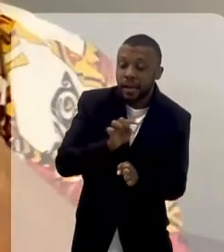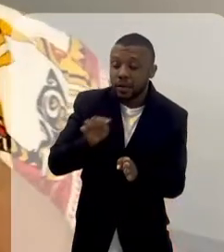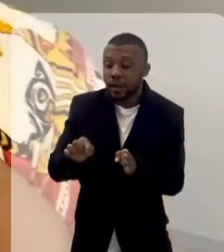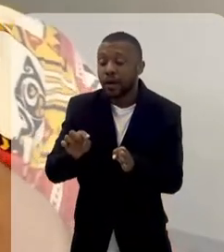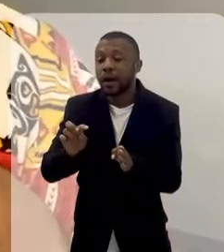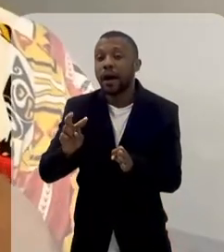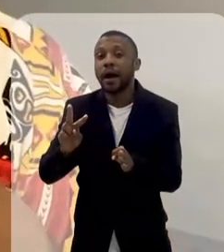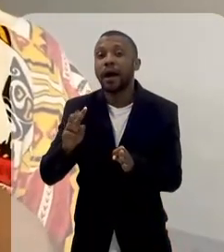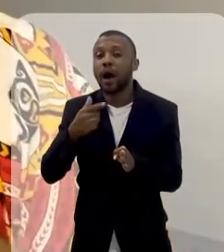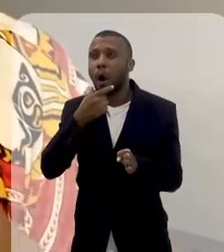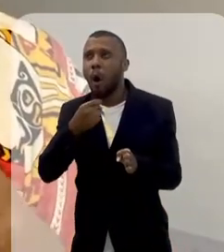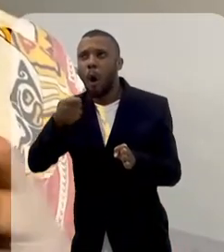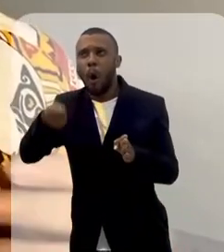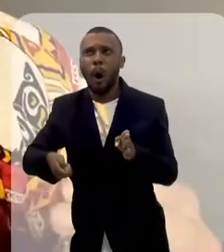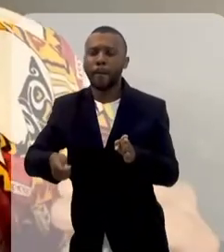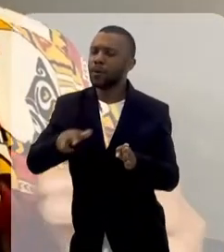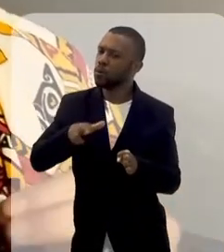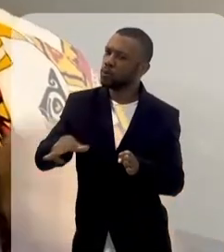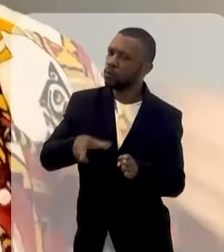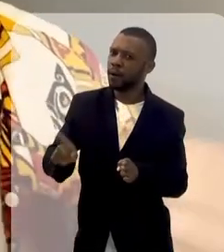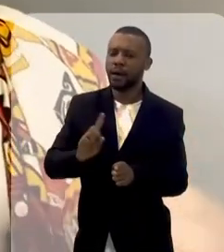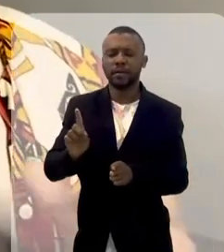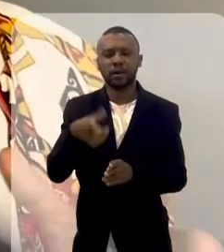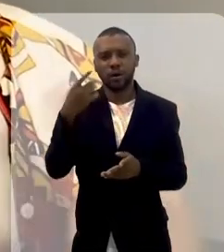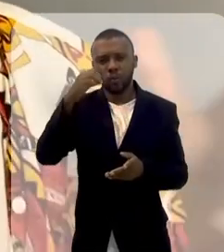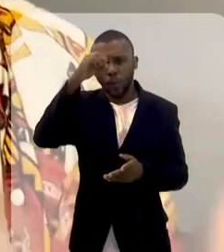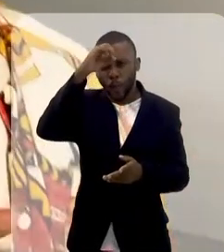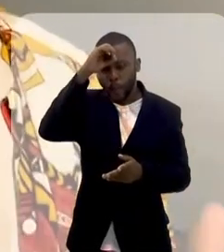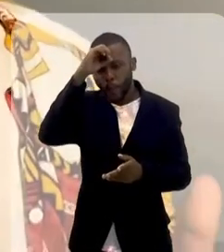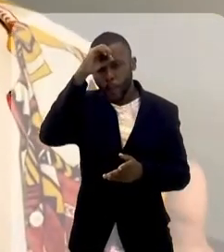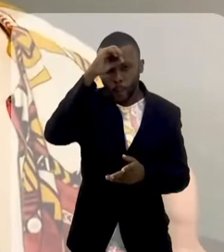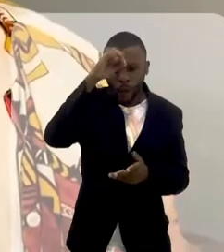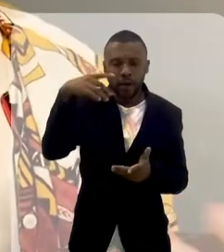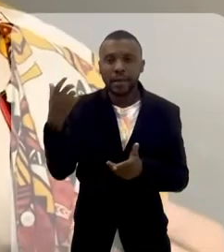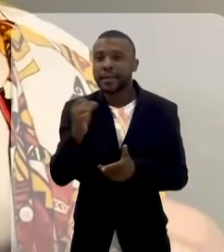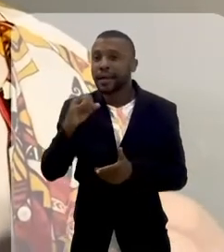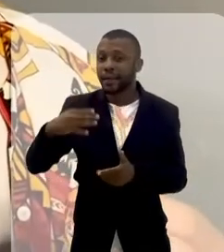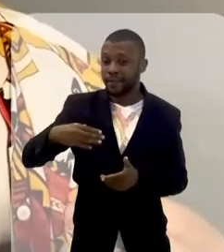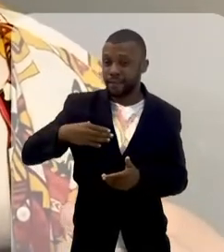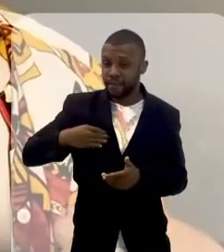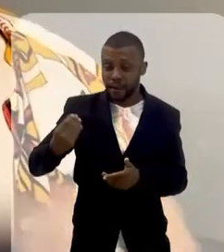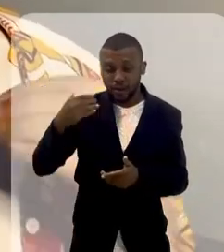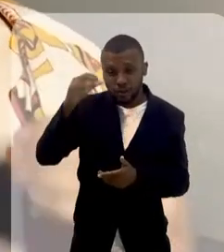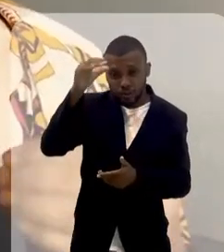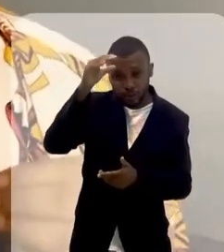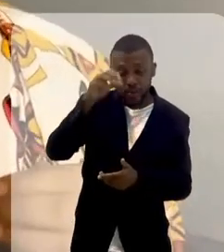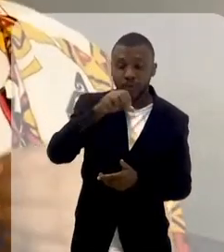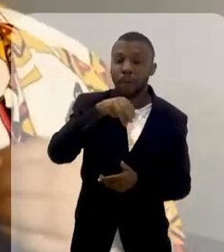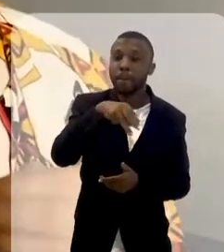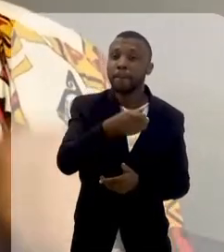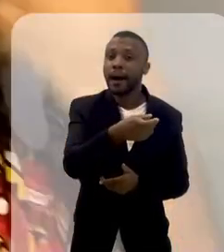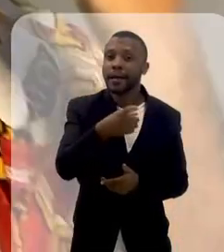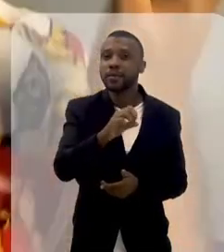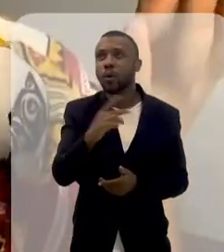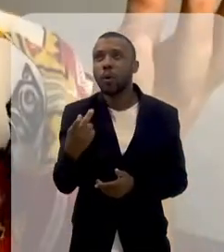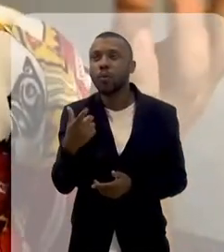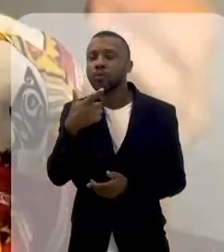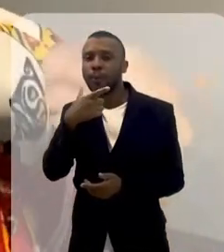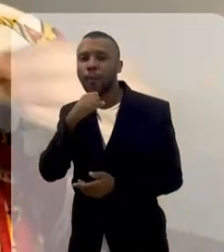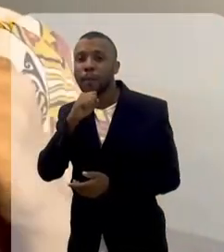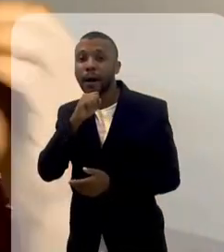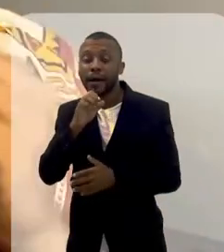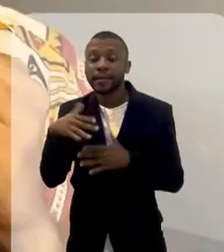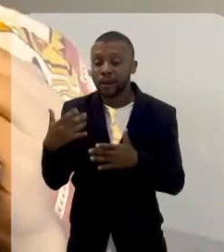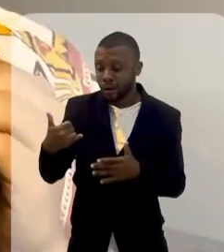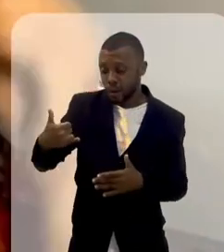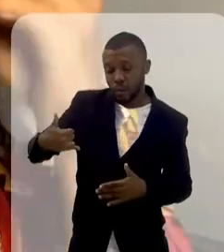também não sou hétero. E aí com eles eu não sabia, né, de fato, se eu era filho do tio Max ou se eu era filho do meu